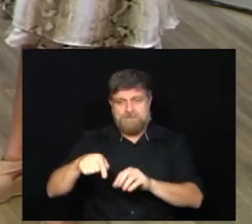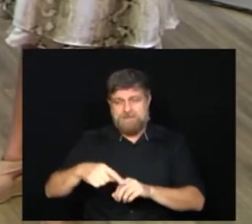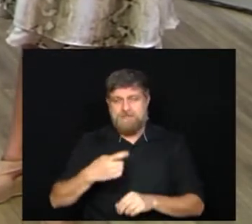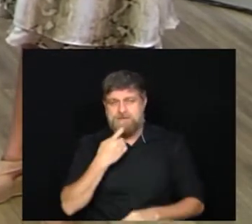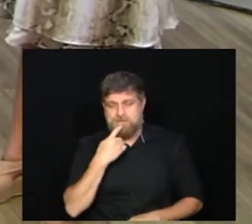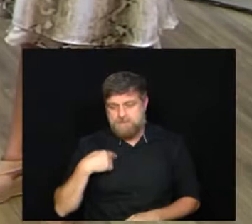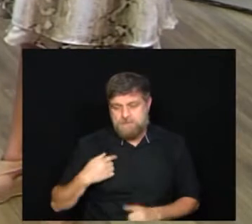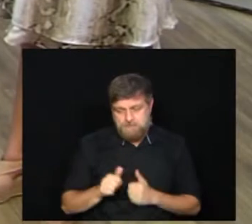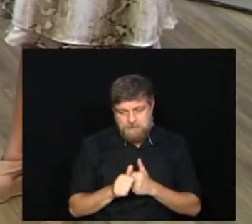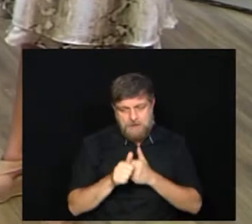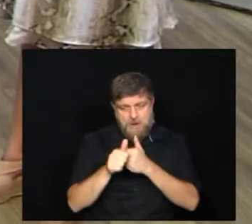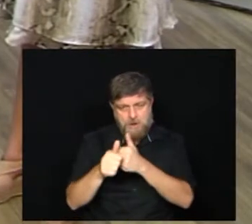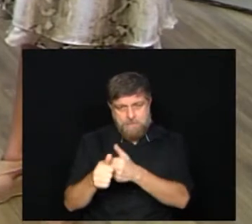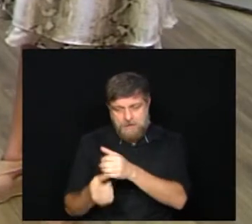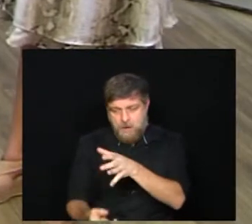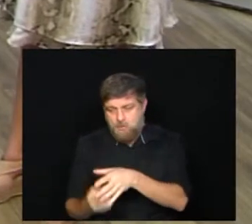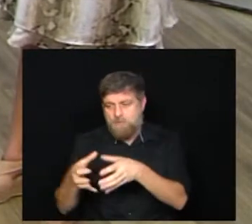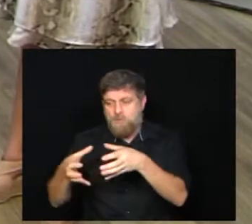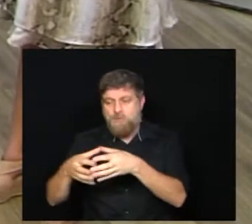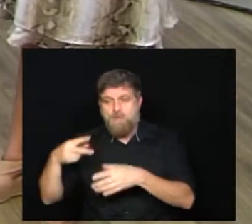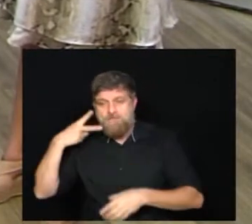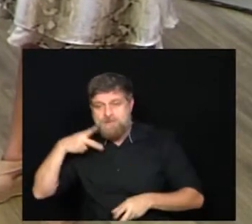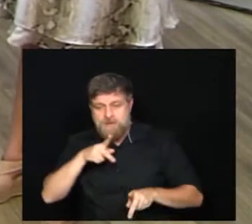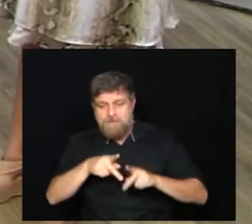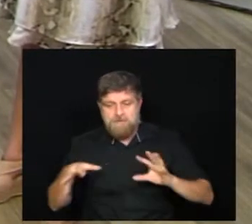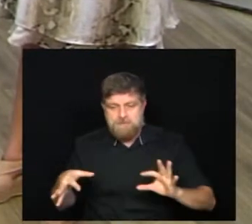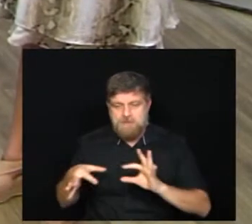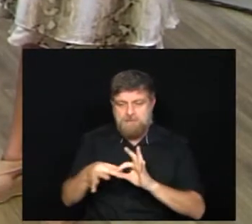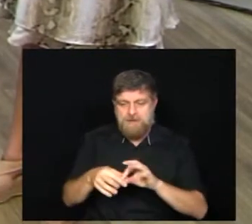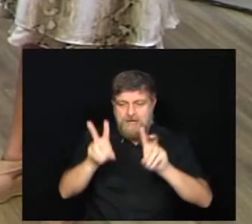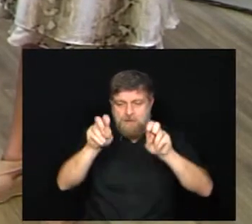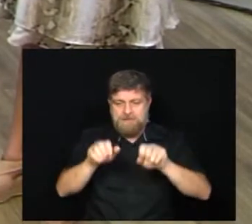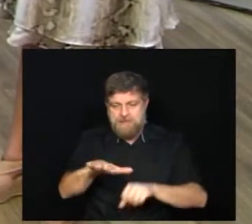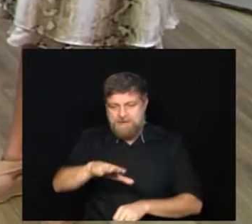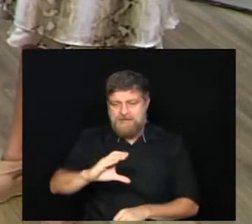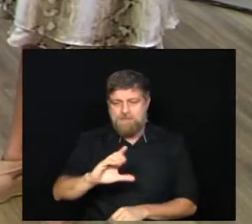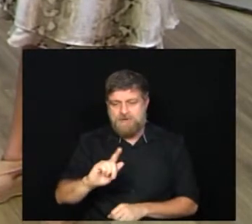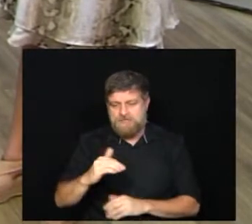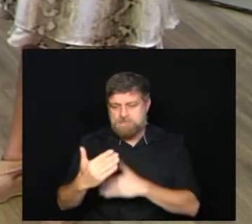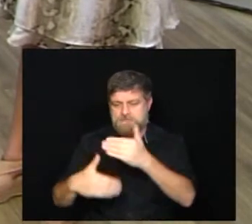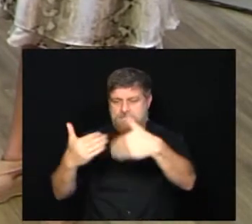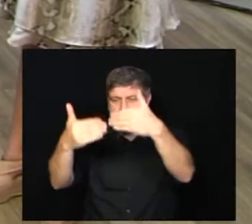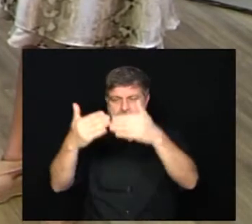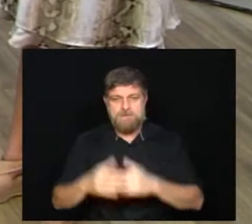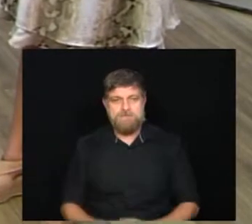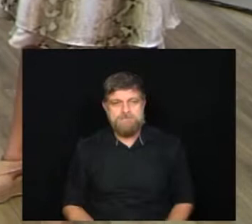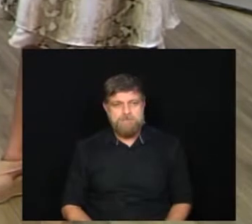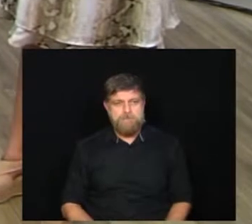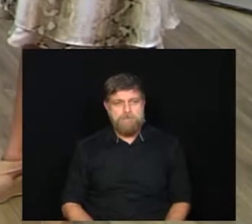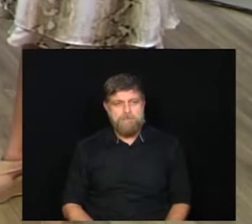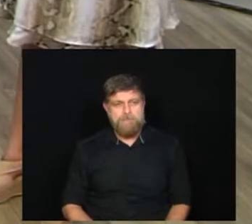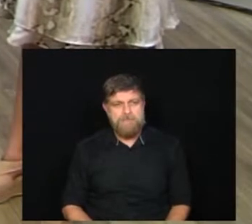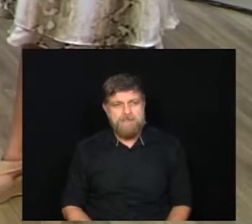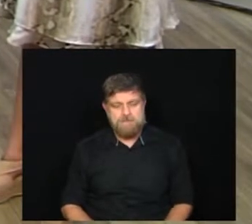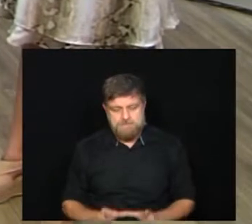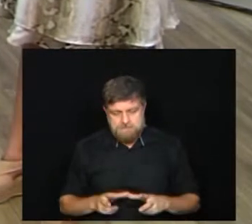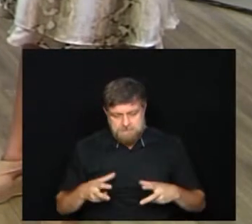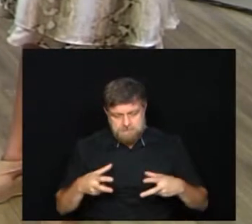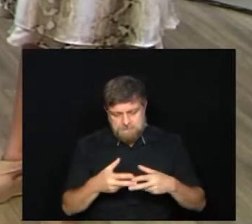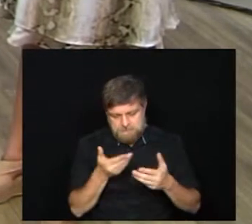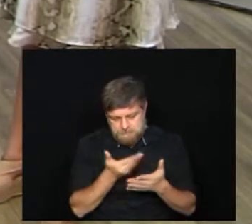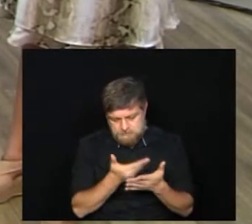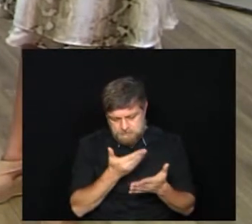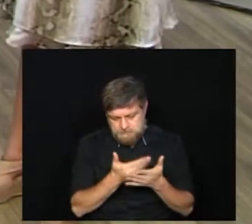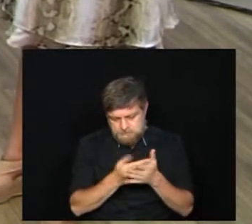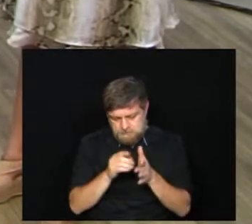frente parlamentar que vai abordar aí este desenvolvimento do distrito do Campo Grande. Falamos desta comissão especial de estudos